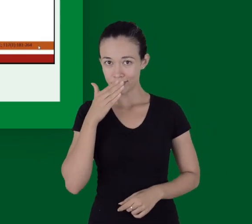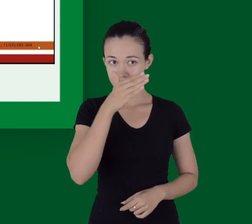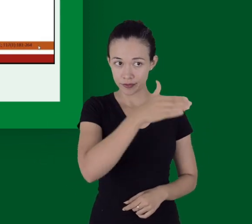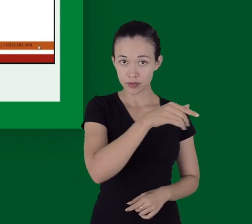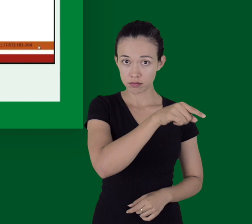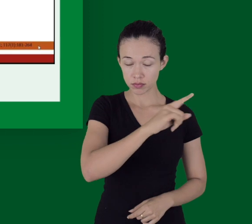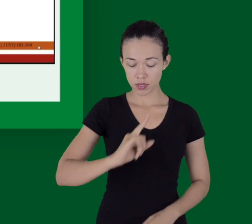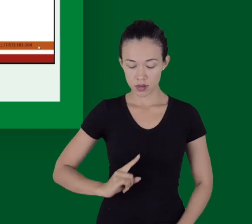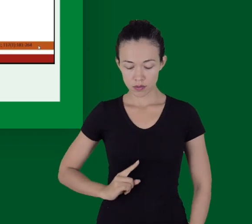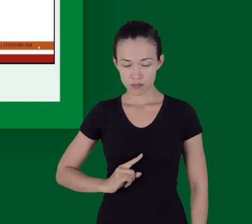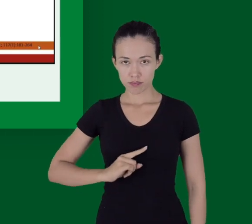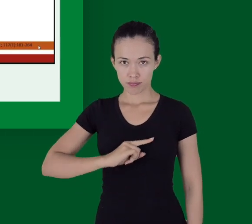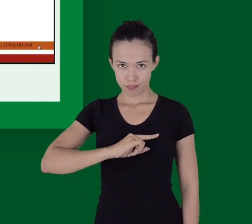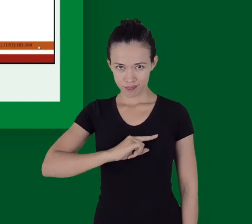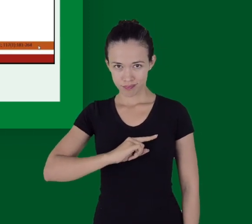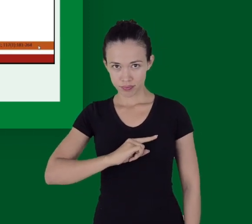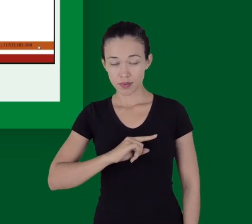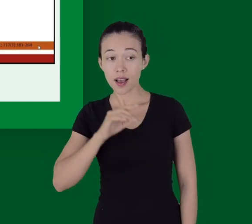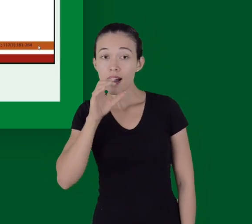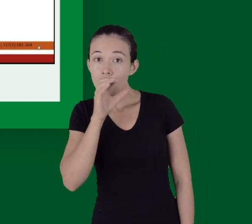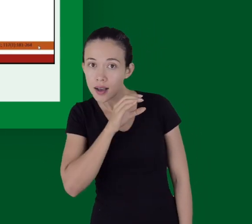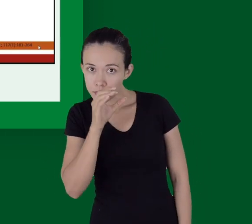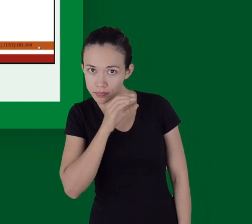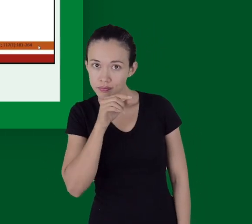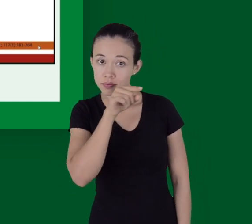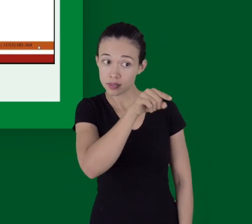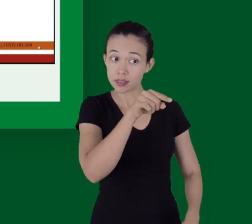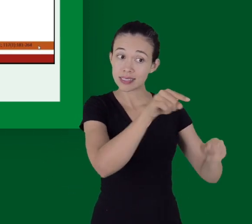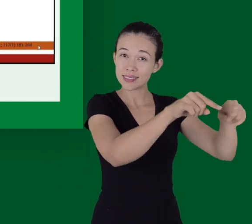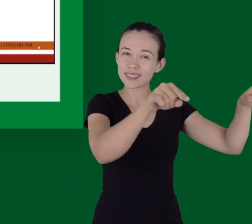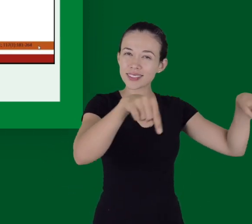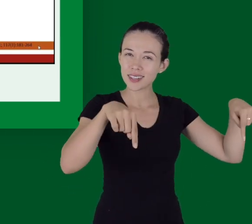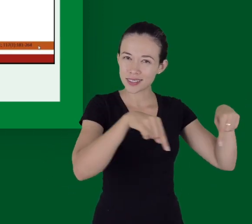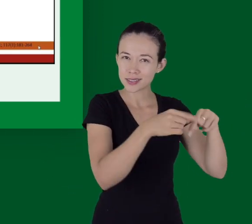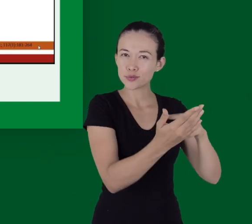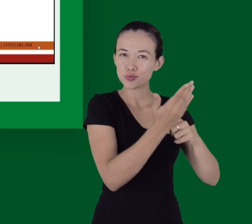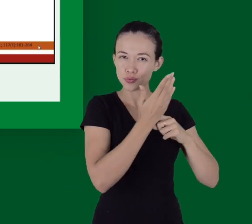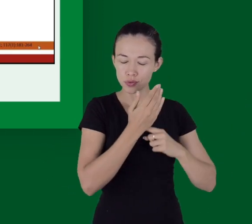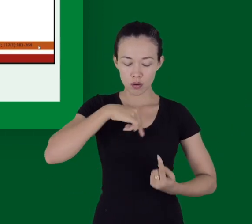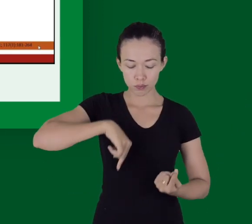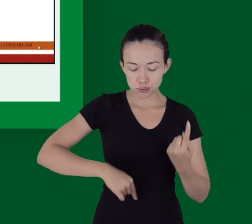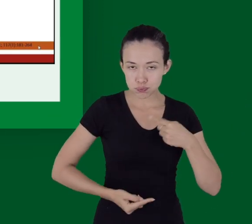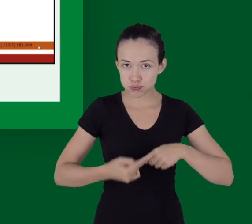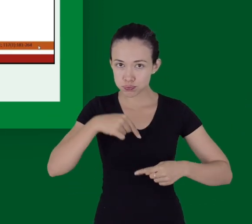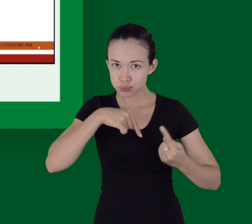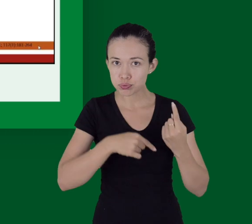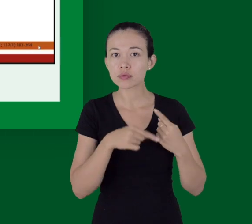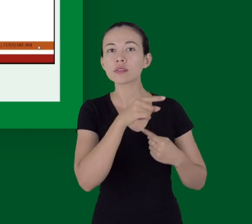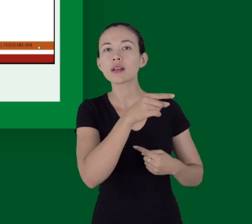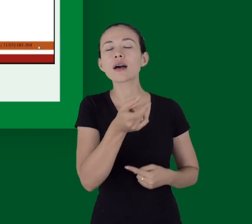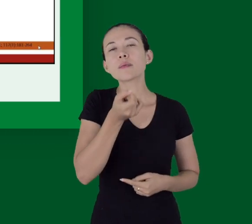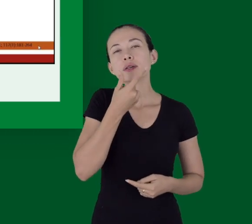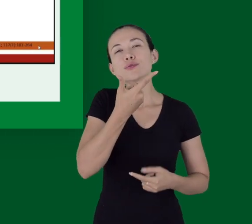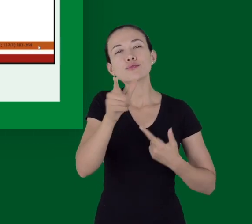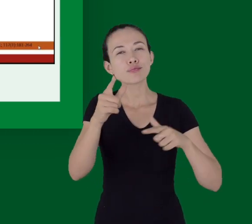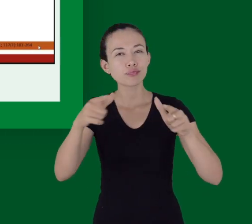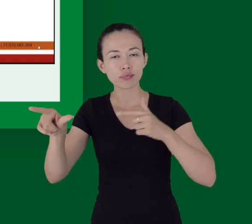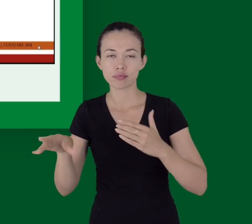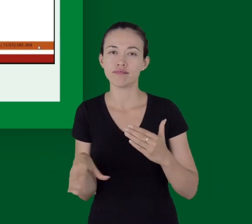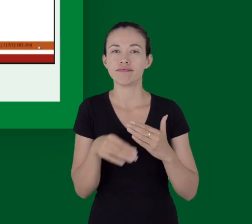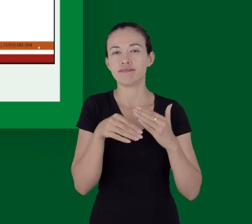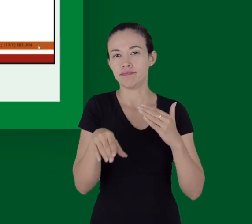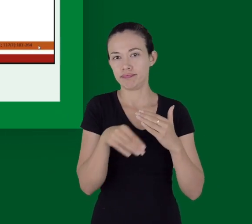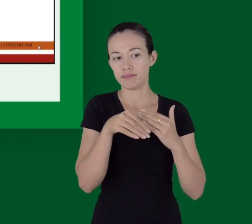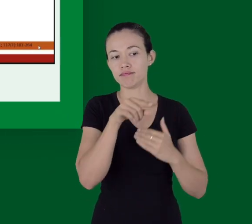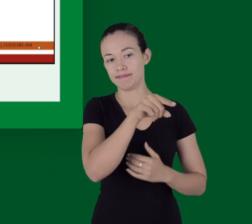clopidogrel, prasugrel ou ticagrelol na sala, tá bom? Mas nos pacientes que vão para trombólise, tem que fazer a